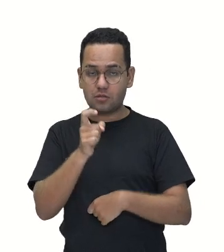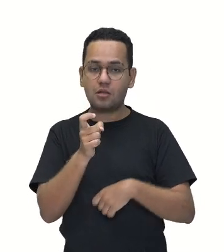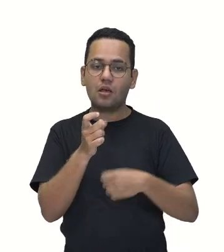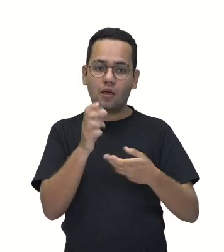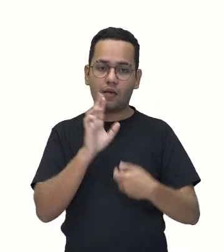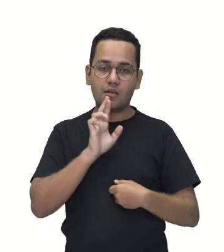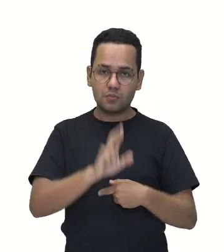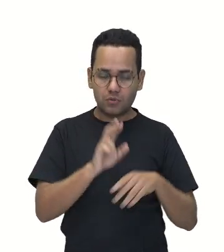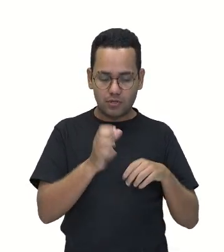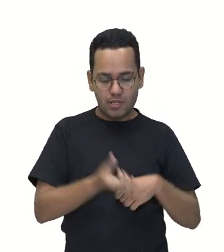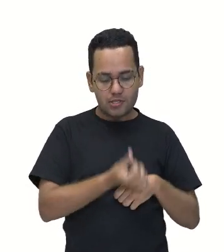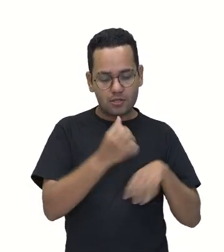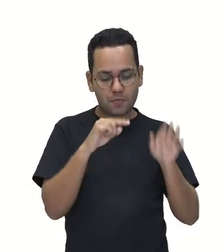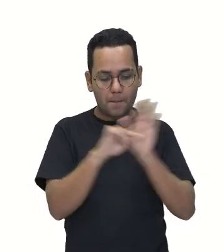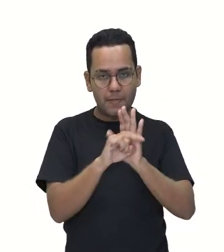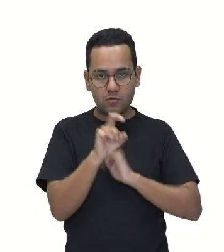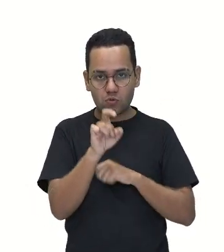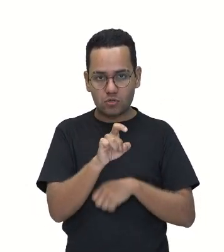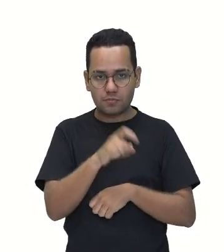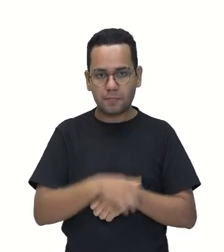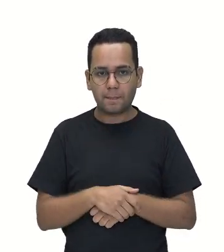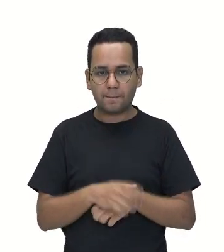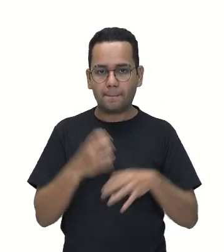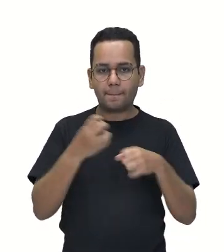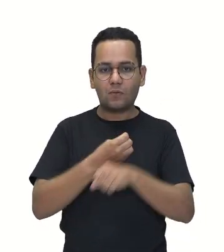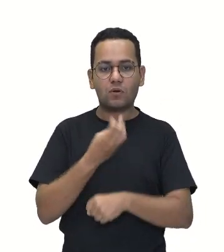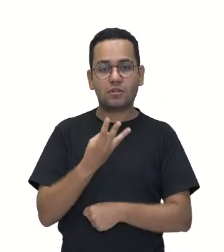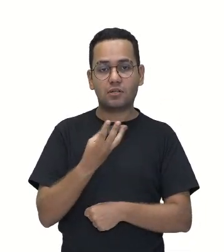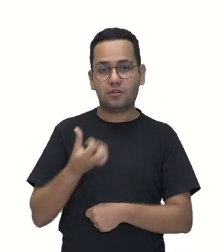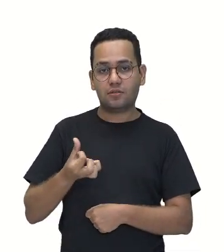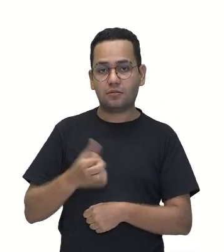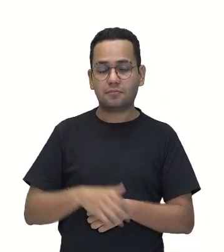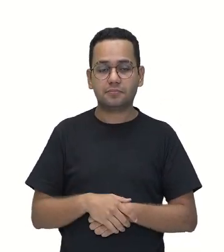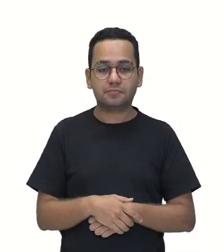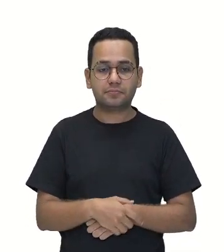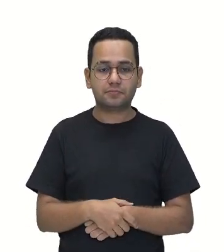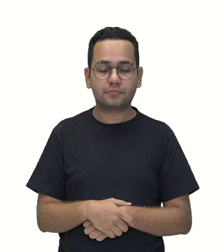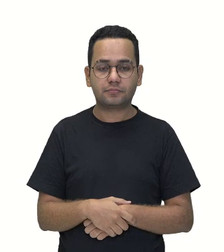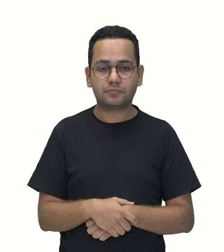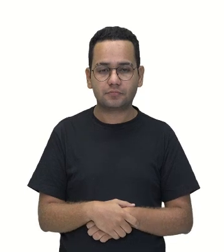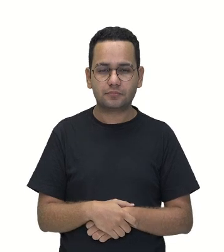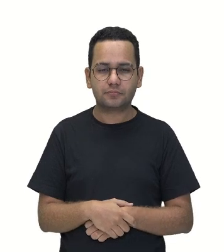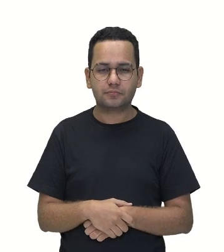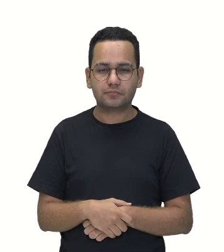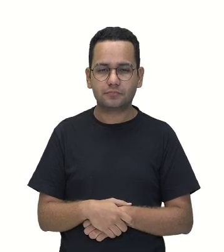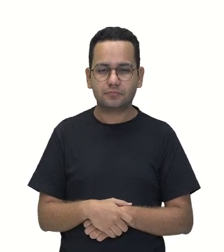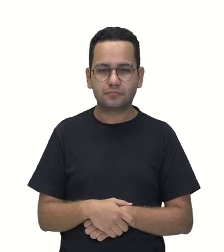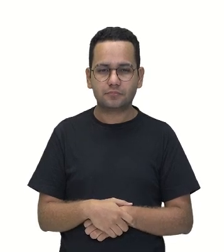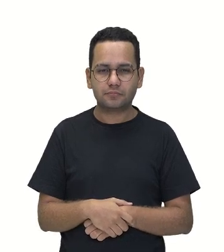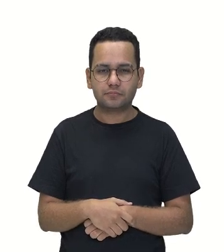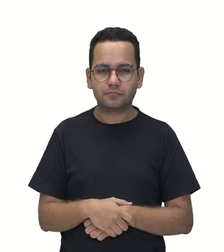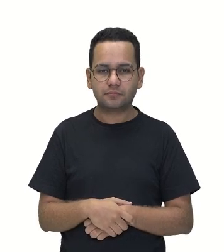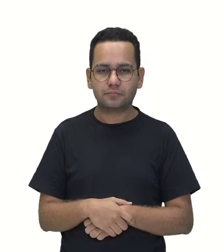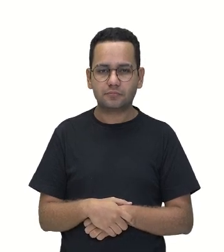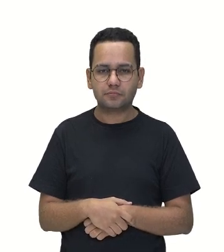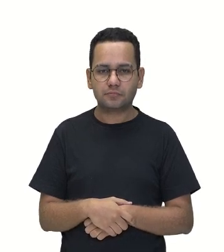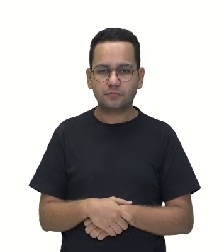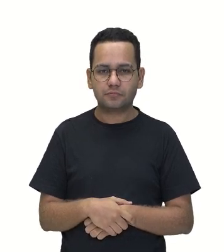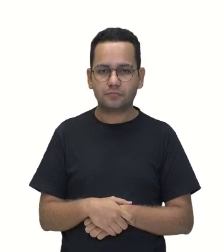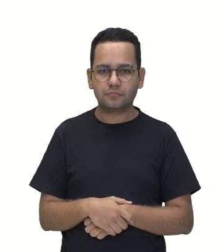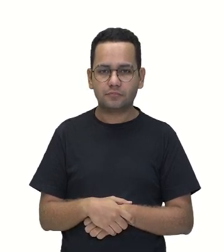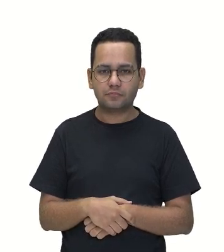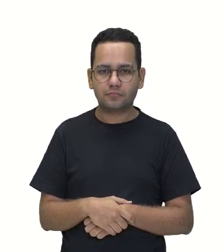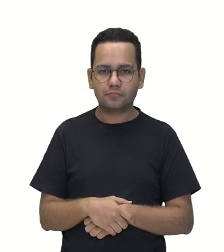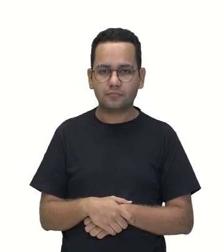x igual a 36 ok Você concorda comigo que 36 é a